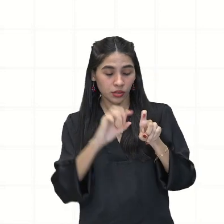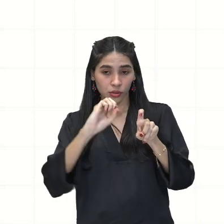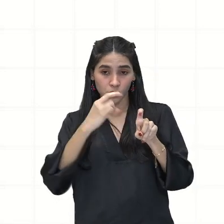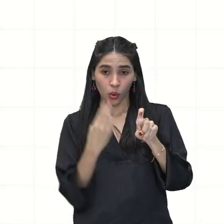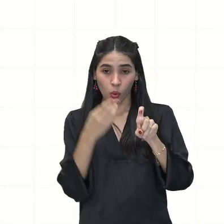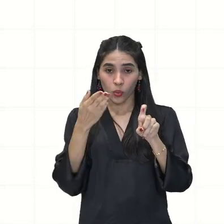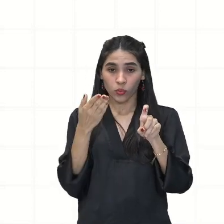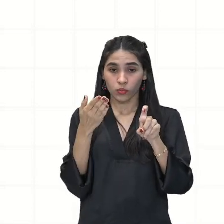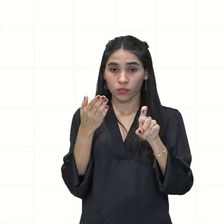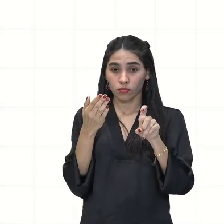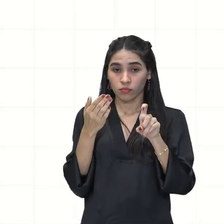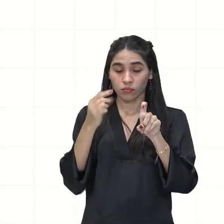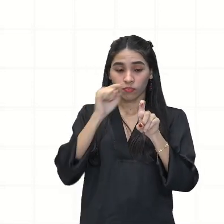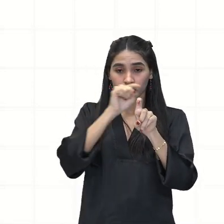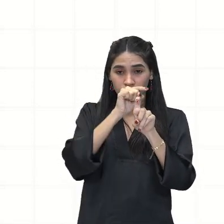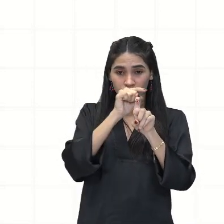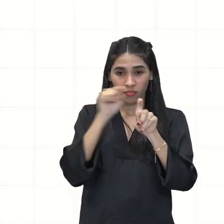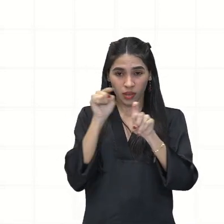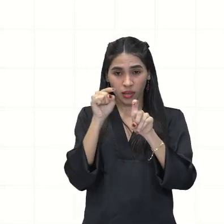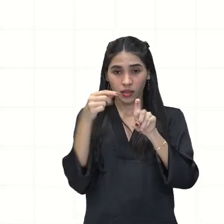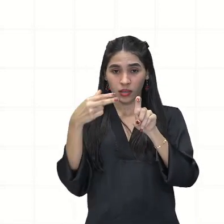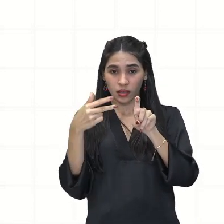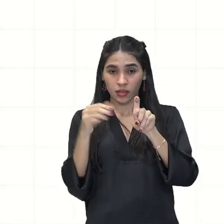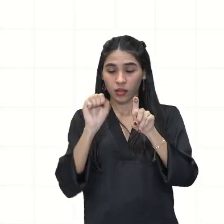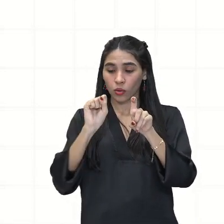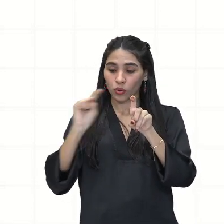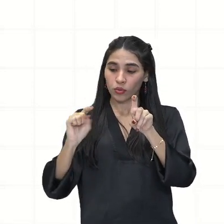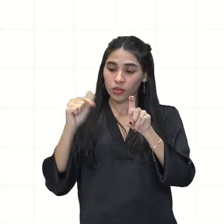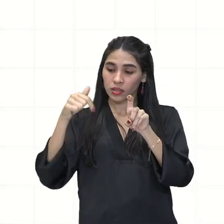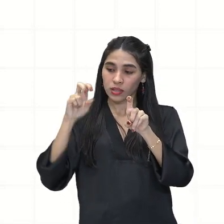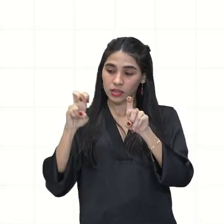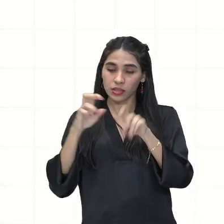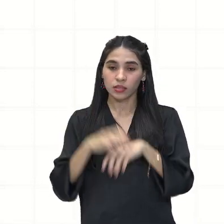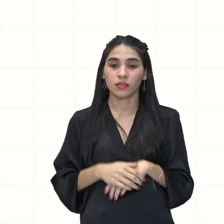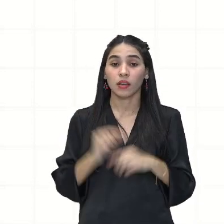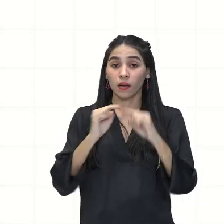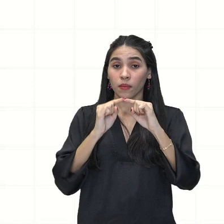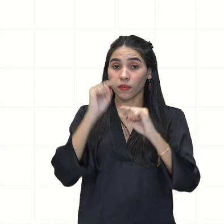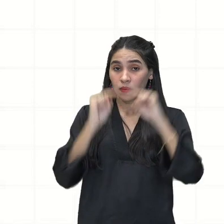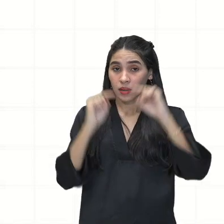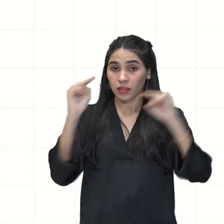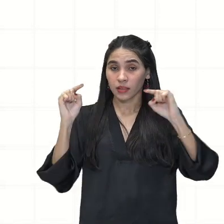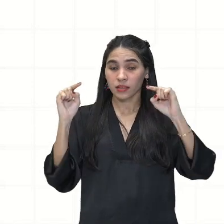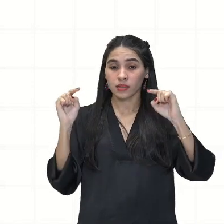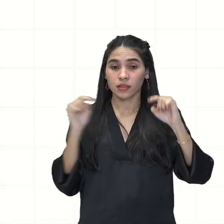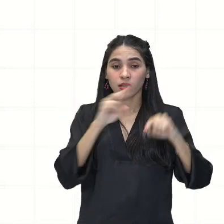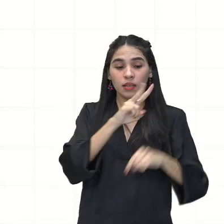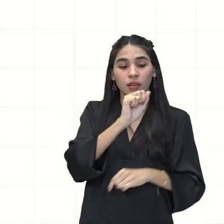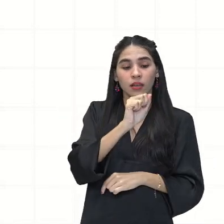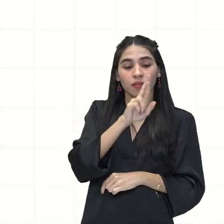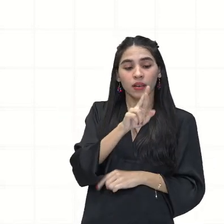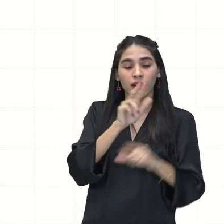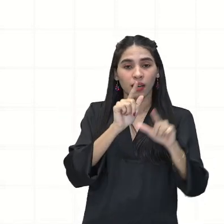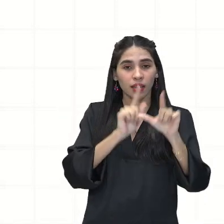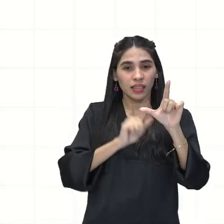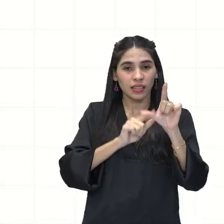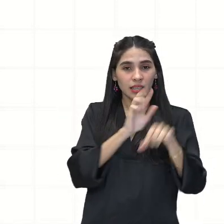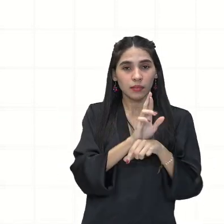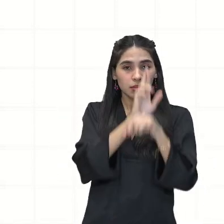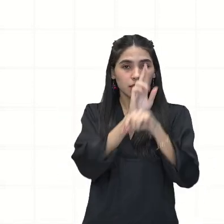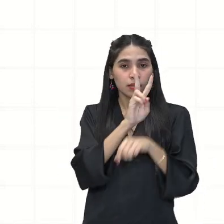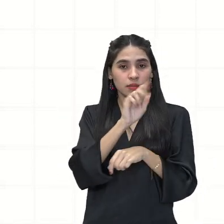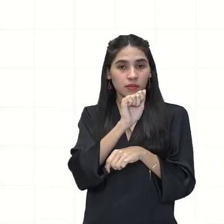barrado, foi 8,75. A variância, que é o VAR, olha quanto você